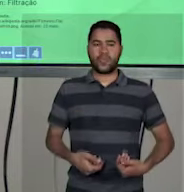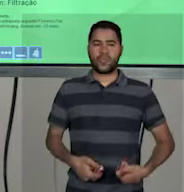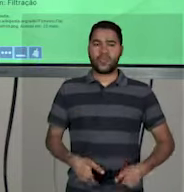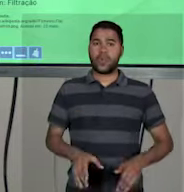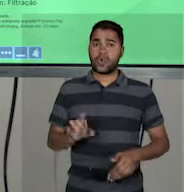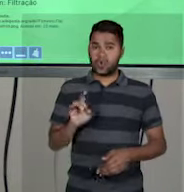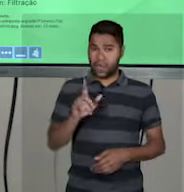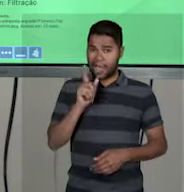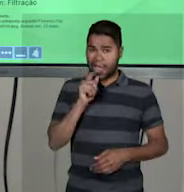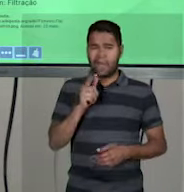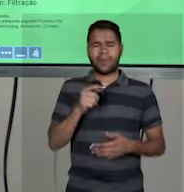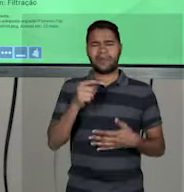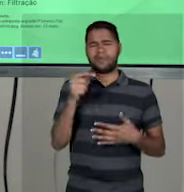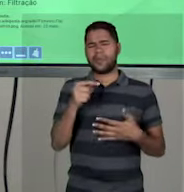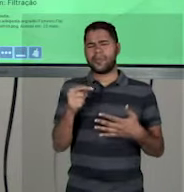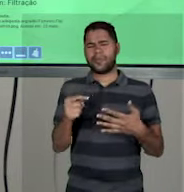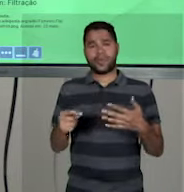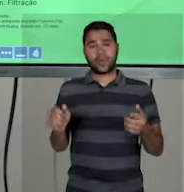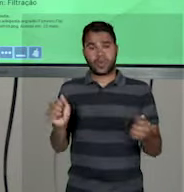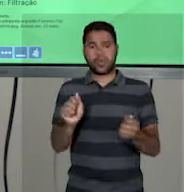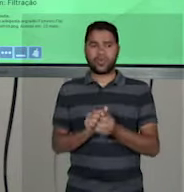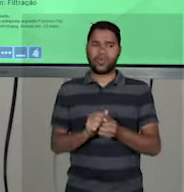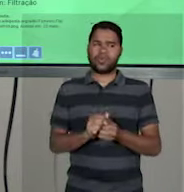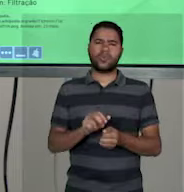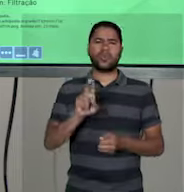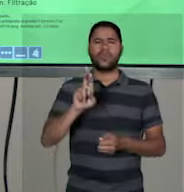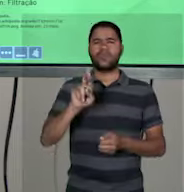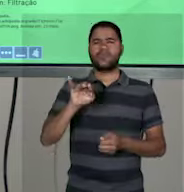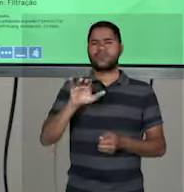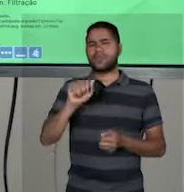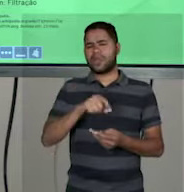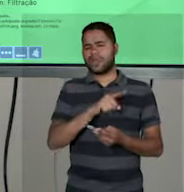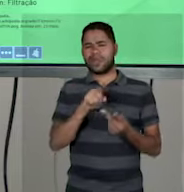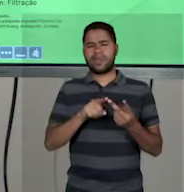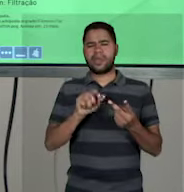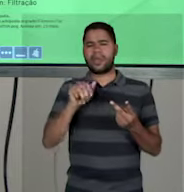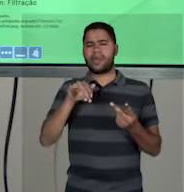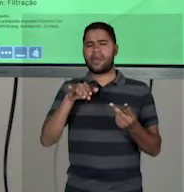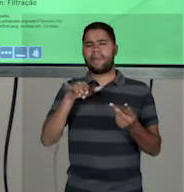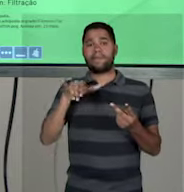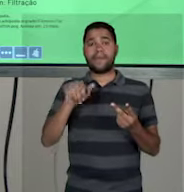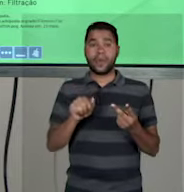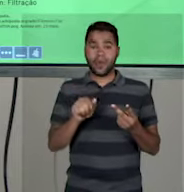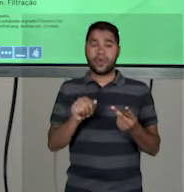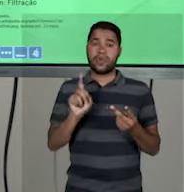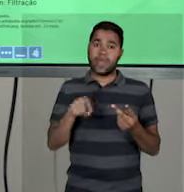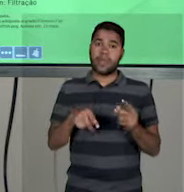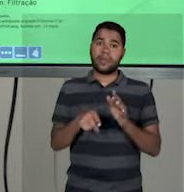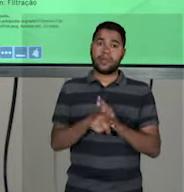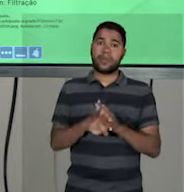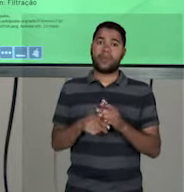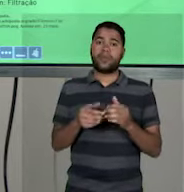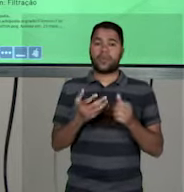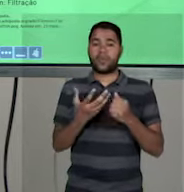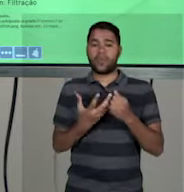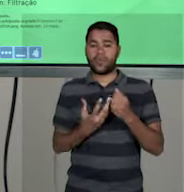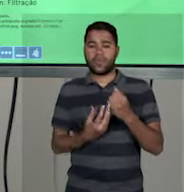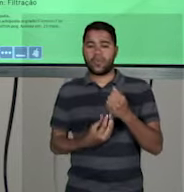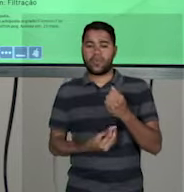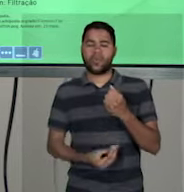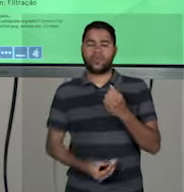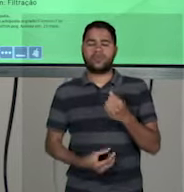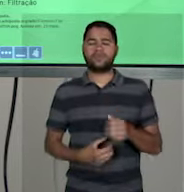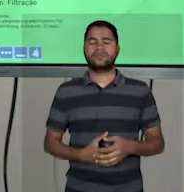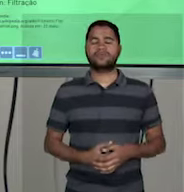água, vai todas as excretas juntas. Ureia, amônia, tudo aquilo que forma, então, o filtrado